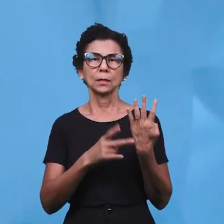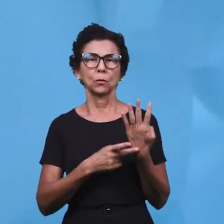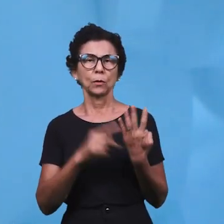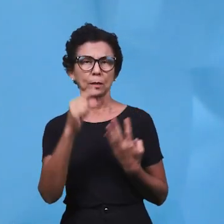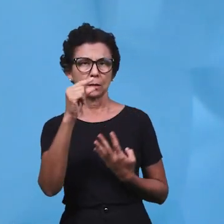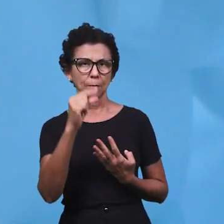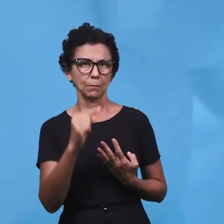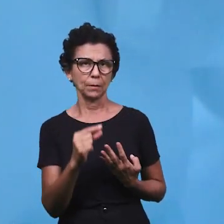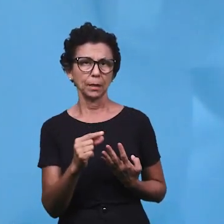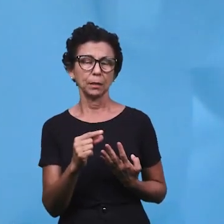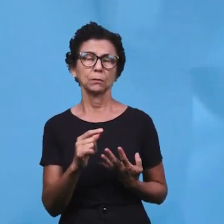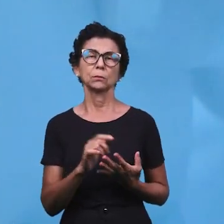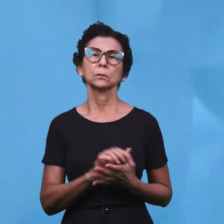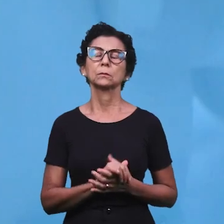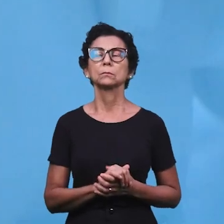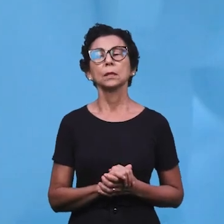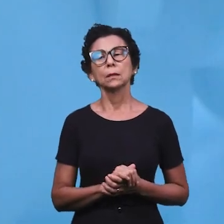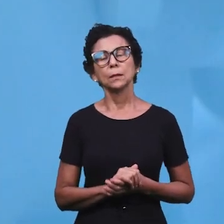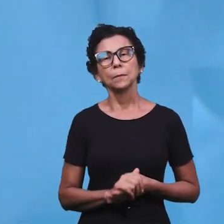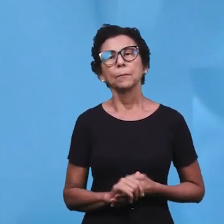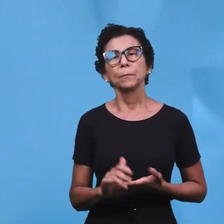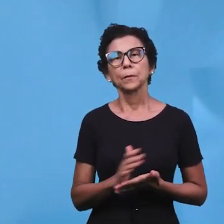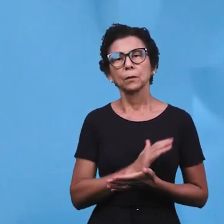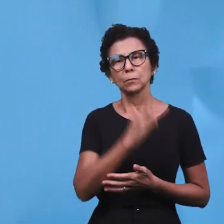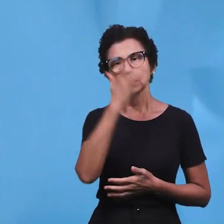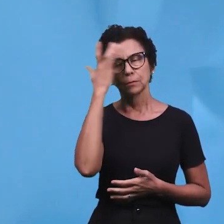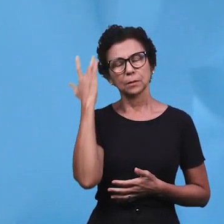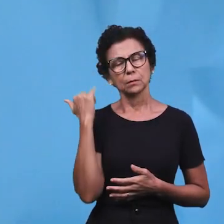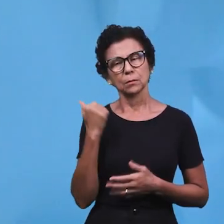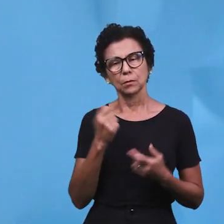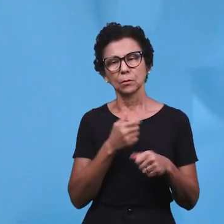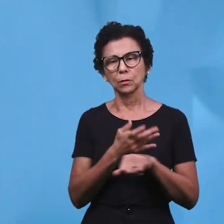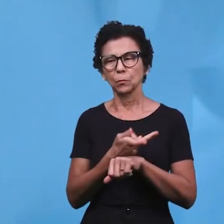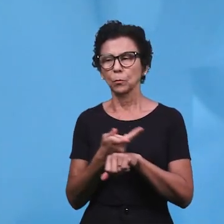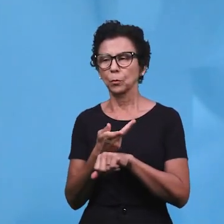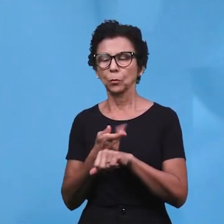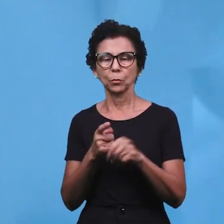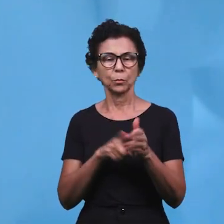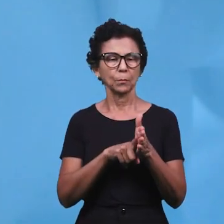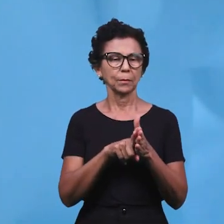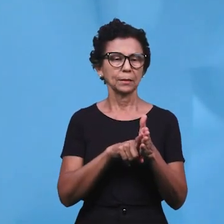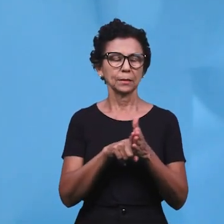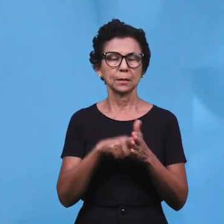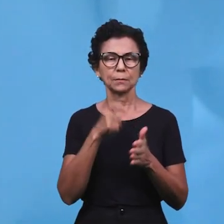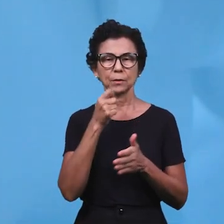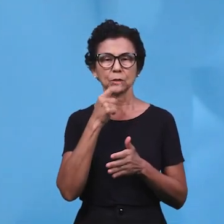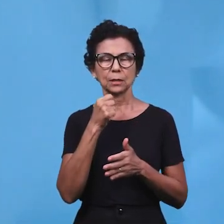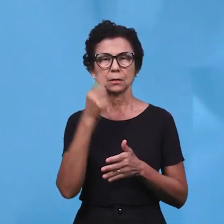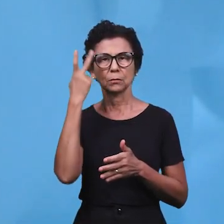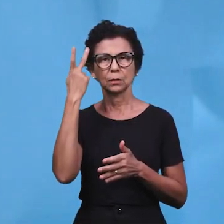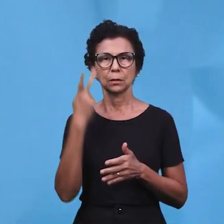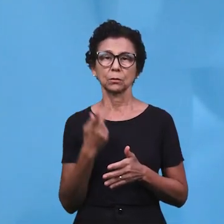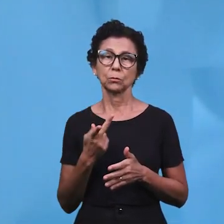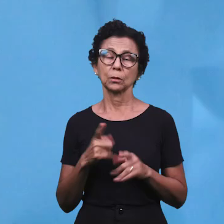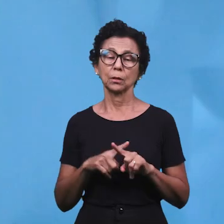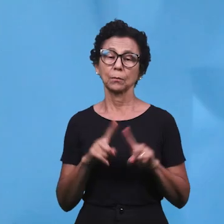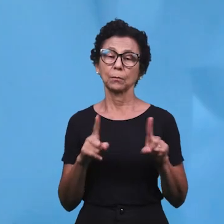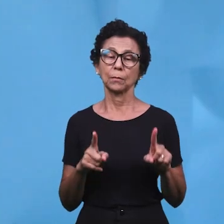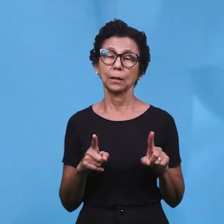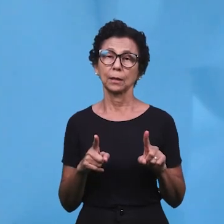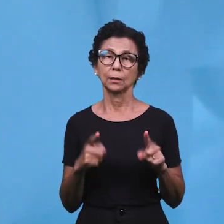e acabam que muitas pessoas buscam, né, essas medicações mais naturais, né? Mas até elas devem